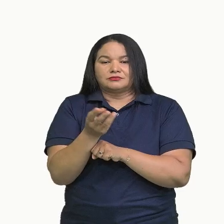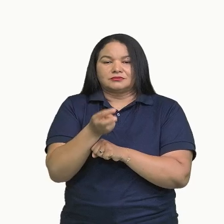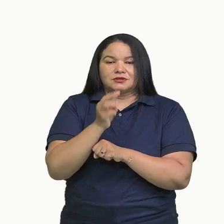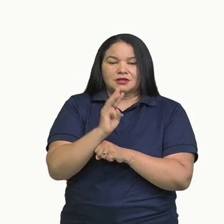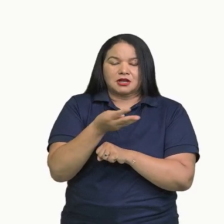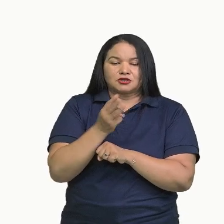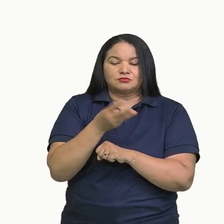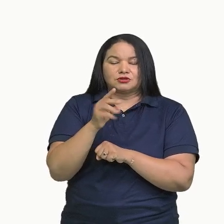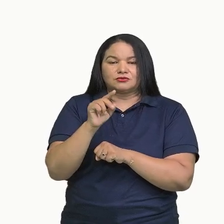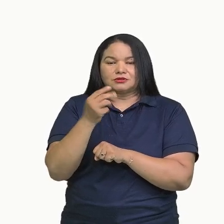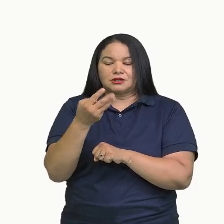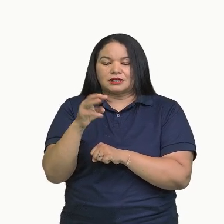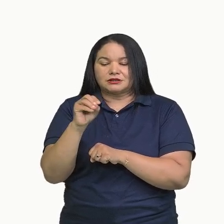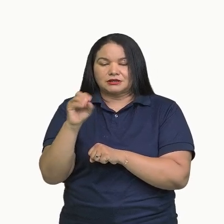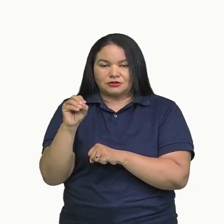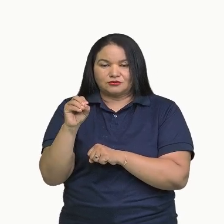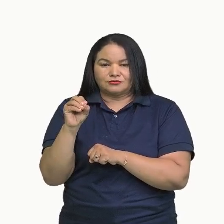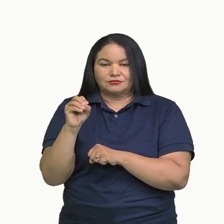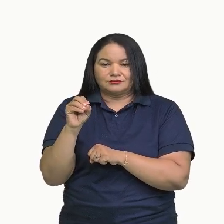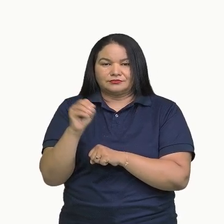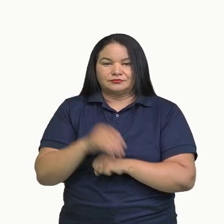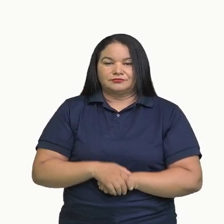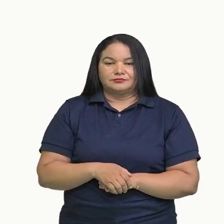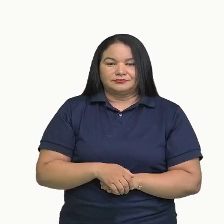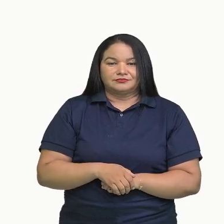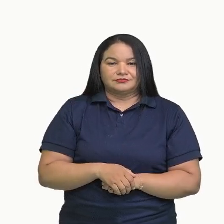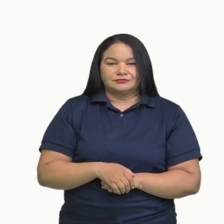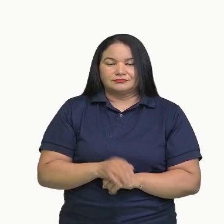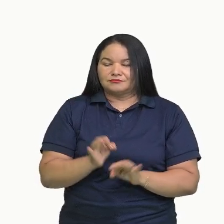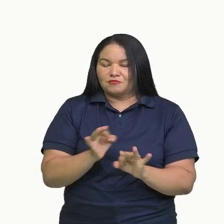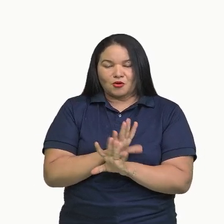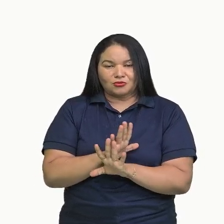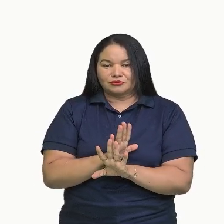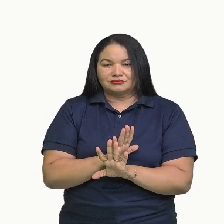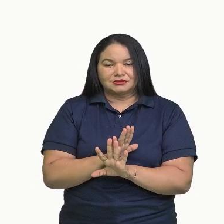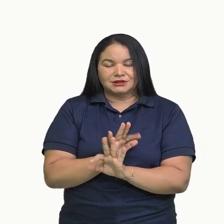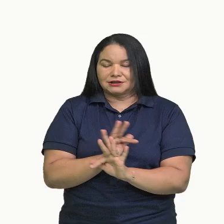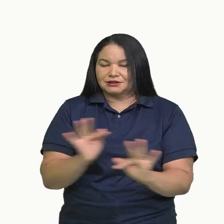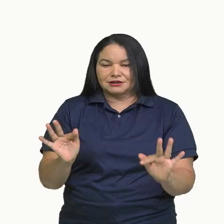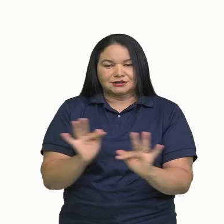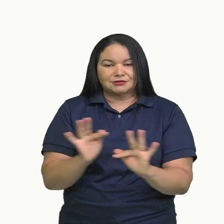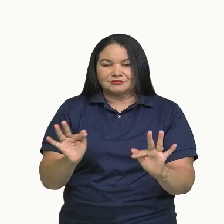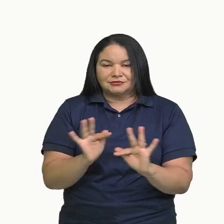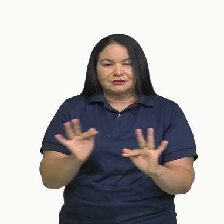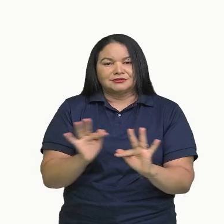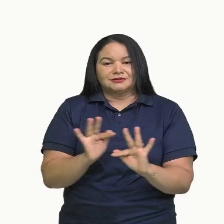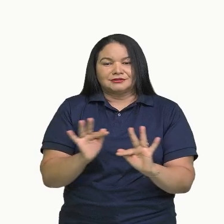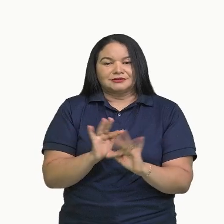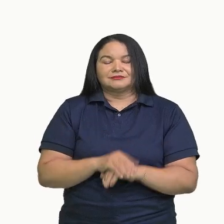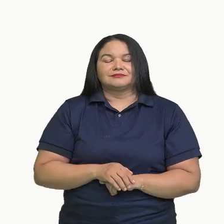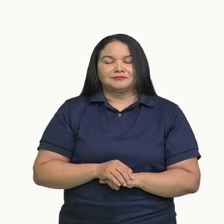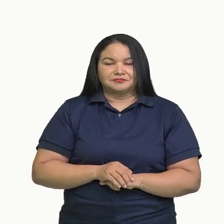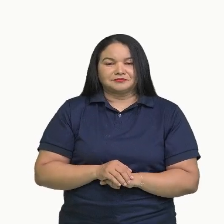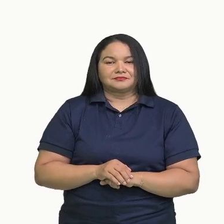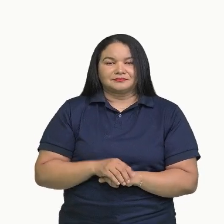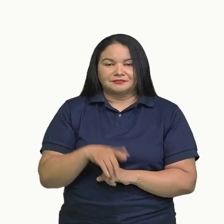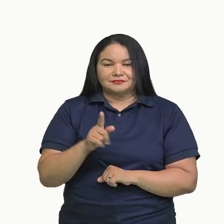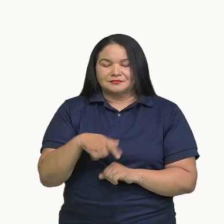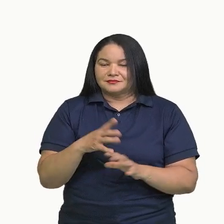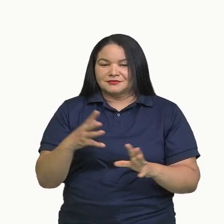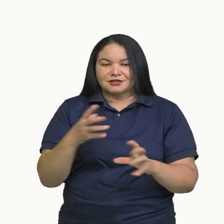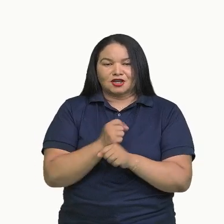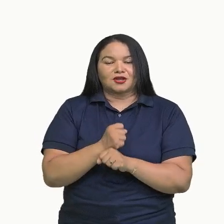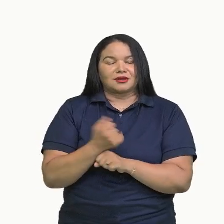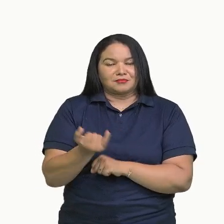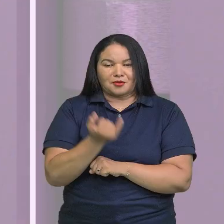é de 3.300. Pronto. Cálculo simples, cálculo que importa para você, cálculo que importa para